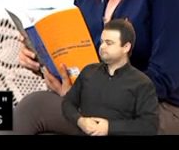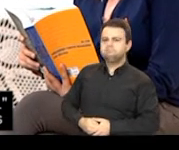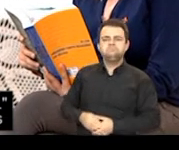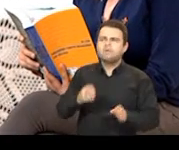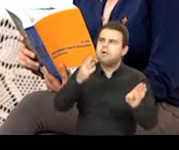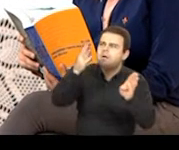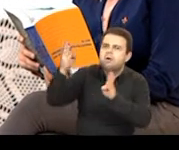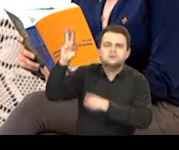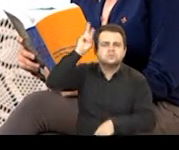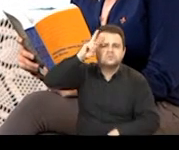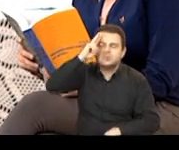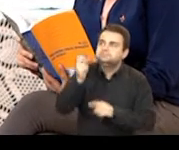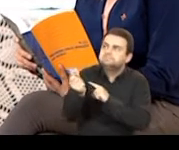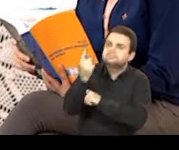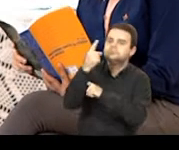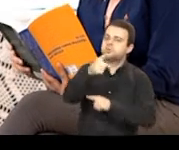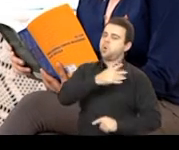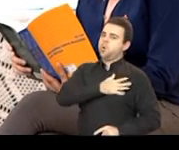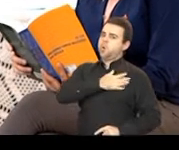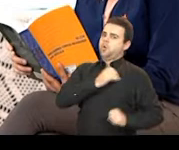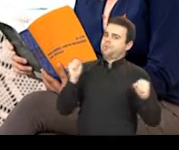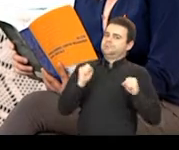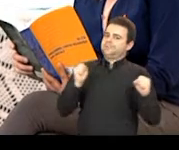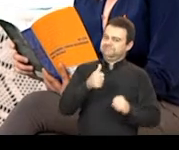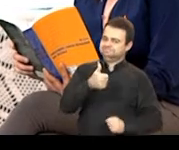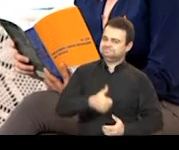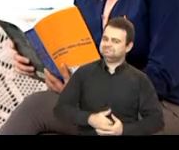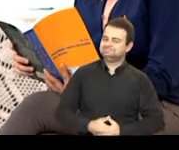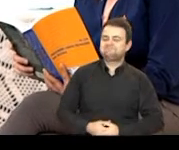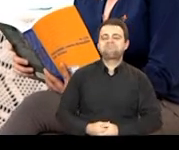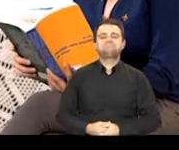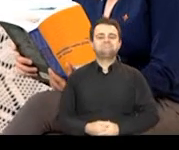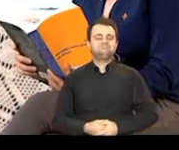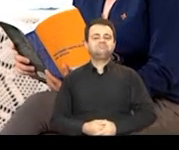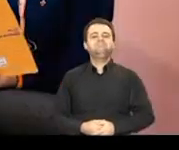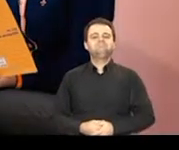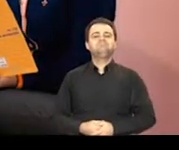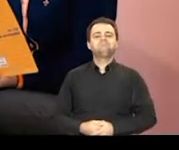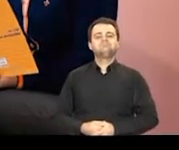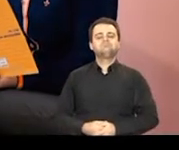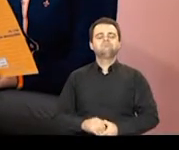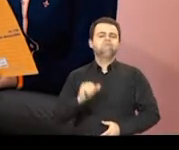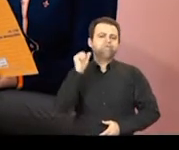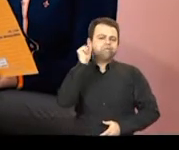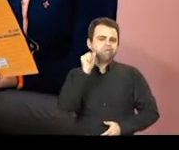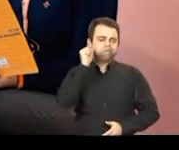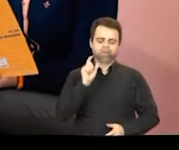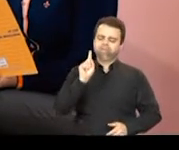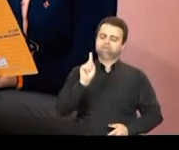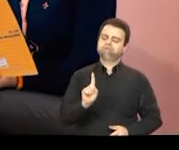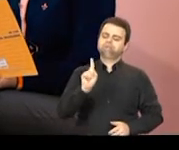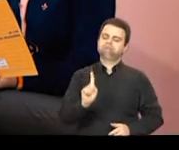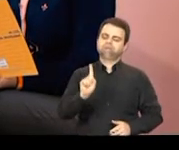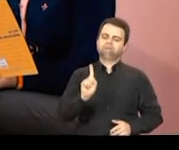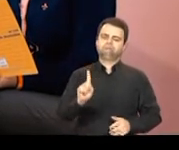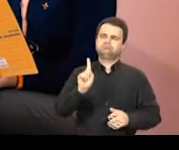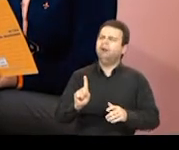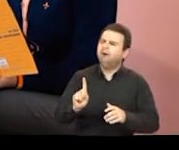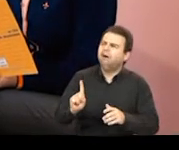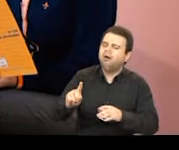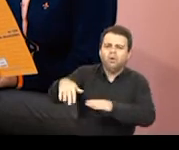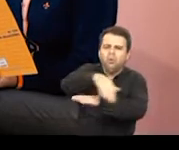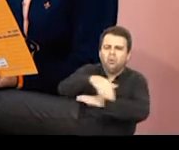mistério. Vocês vão adorar. Começa assim. Ela subiu sem pressa a